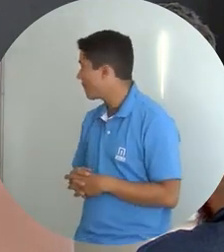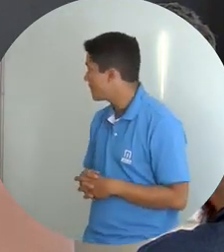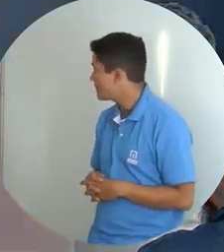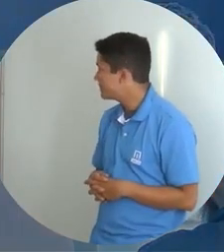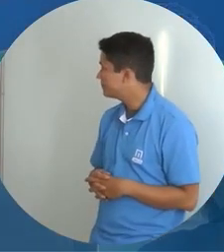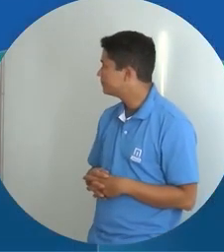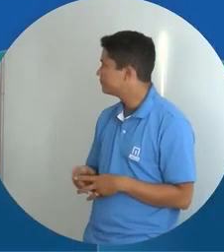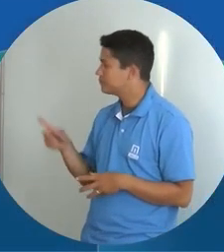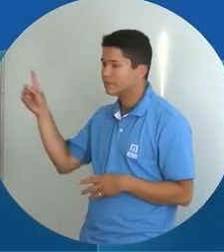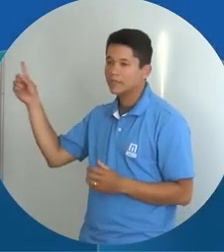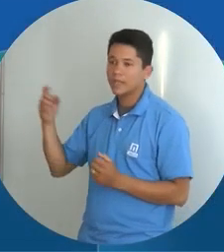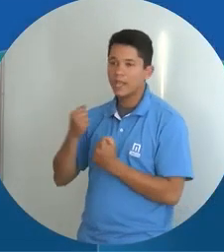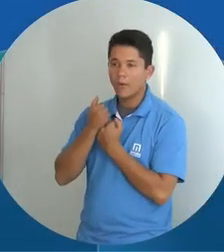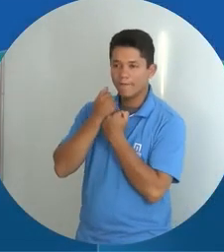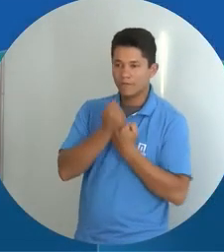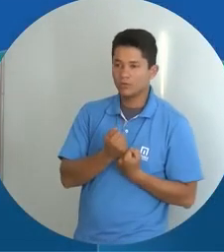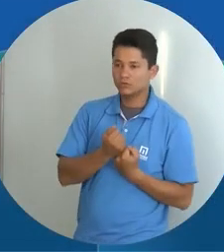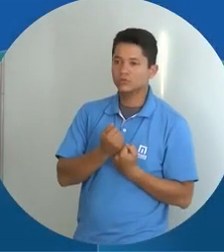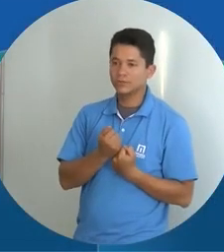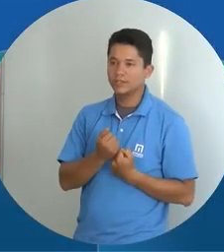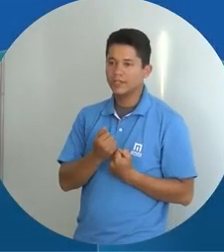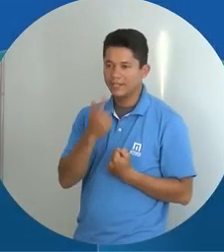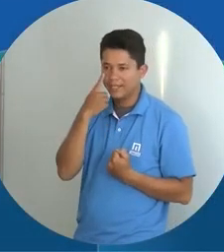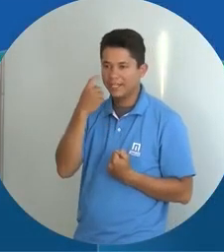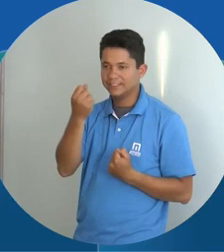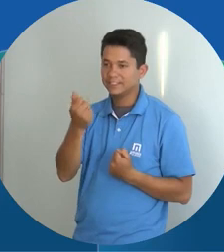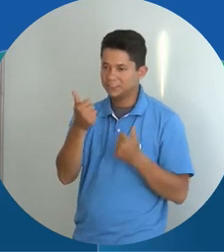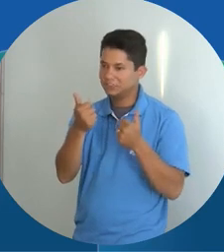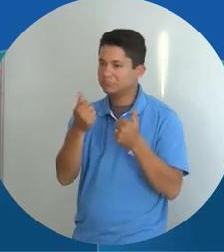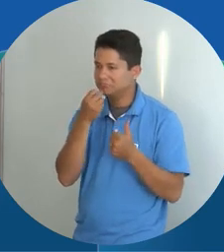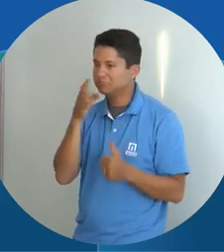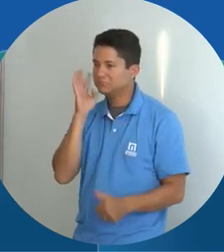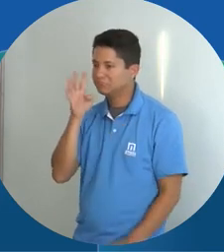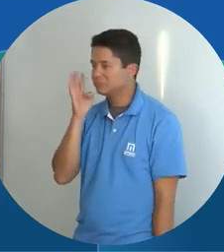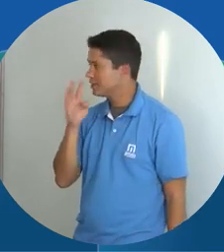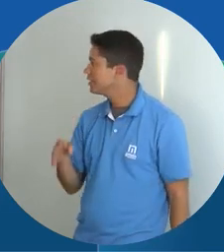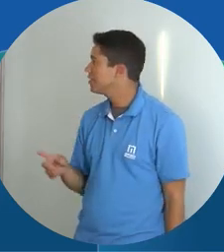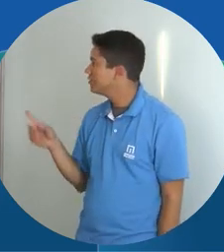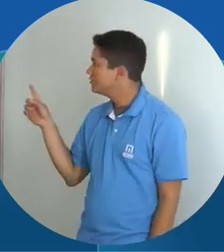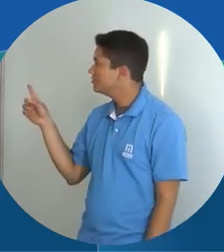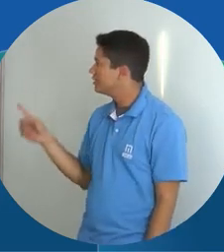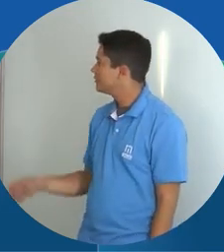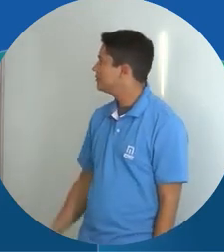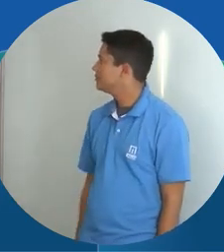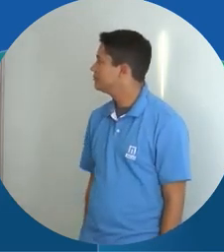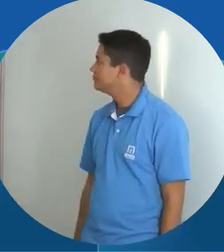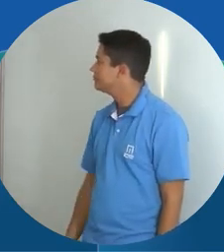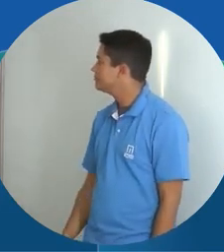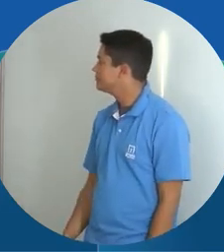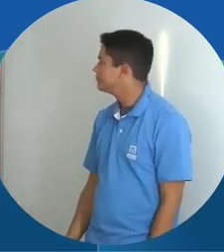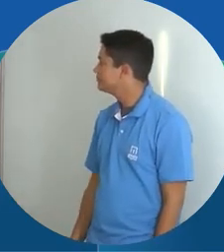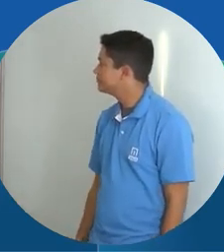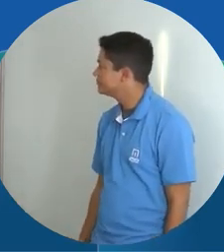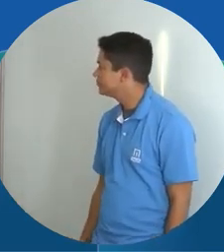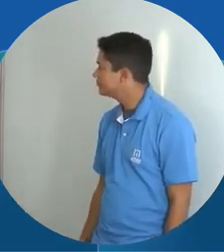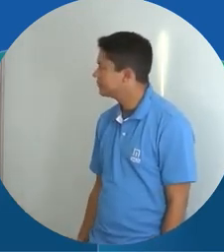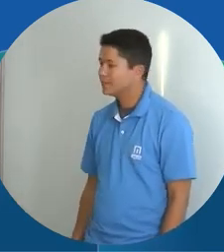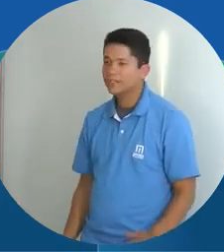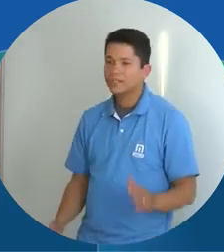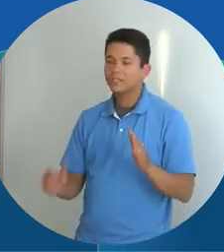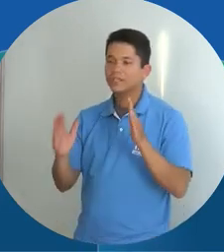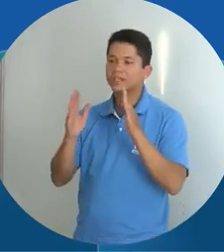Esse aqui é um reforço interessante que a Suegel foi contratada para fazer, lá em Casa de